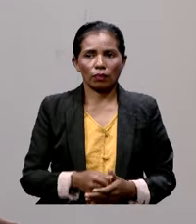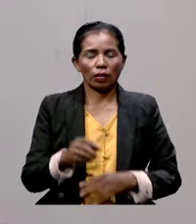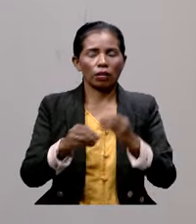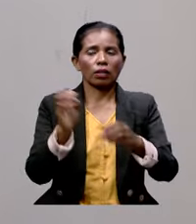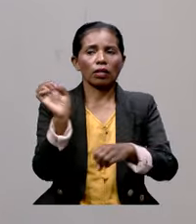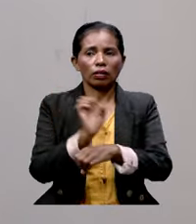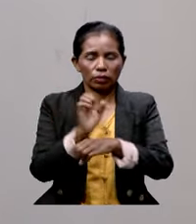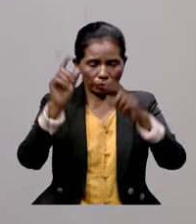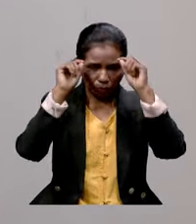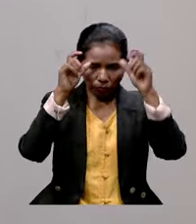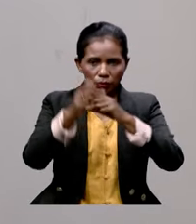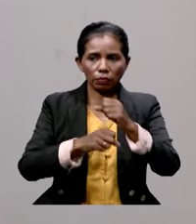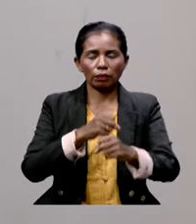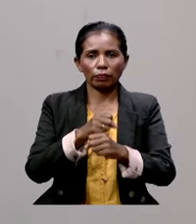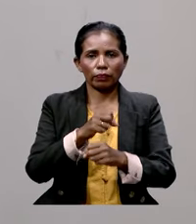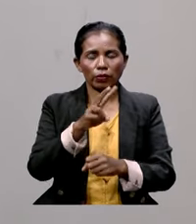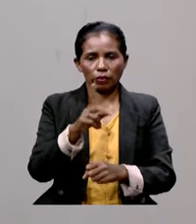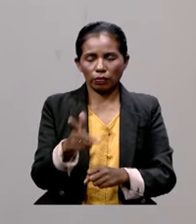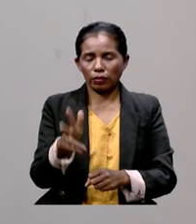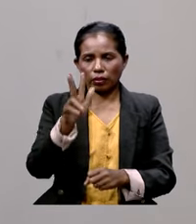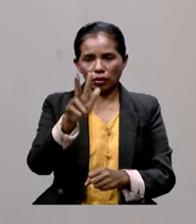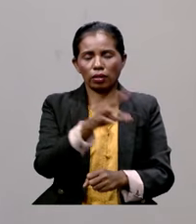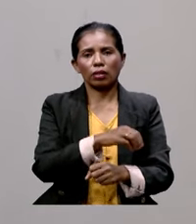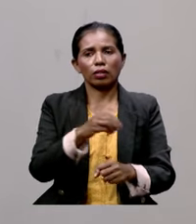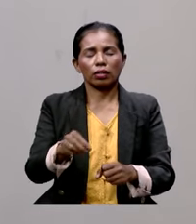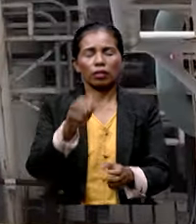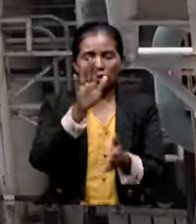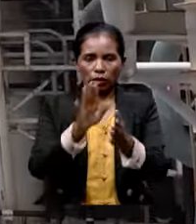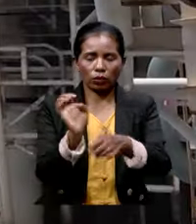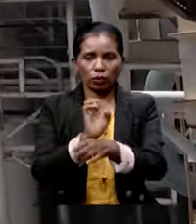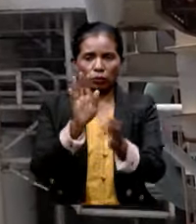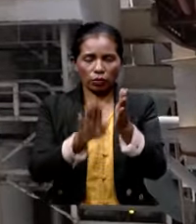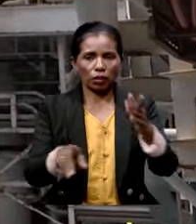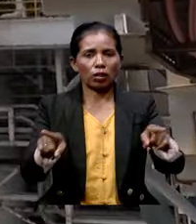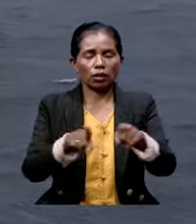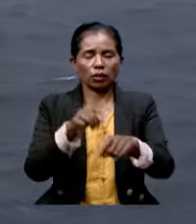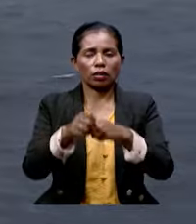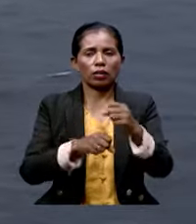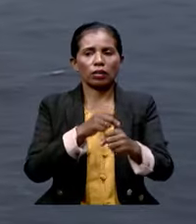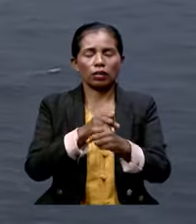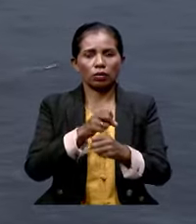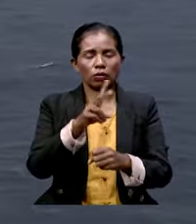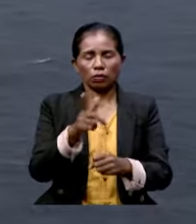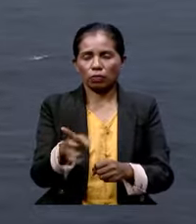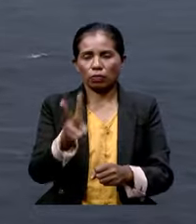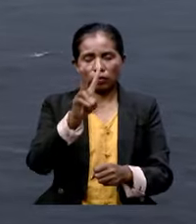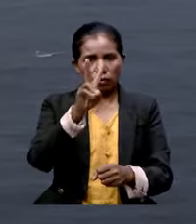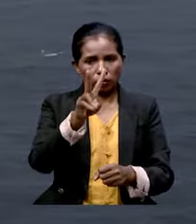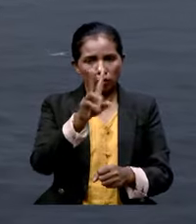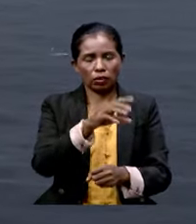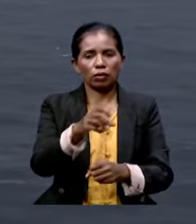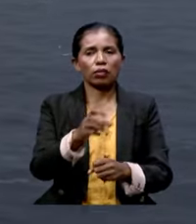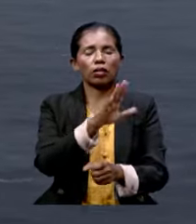econômico Timor-Leste Tinang Riuroron Resintolu Hatudu, crescimento econômico Tun, compara o Tinang Riuroron Resintrua. No inflação